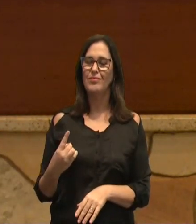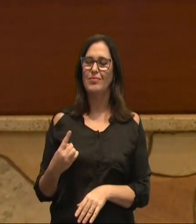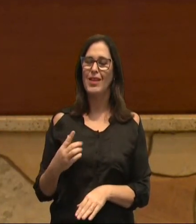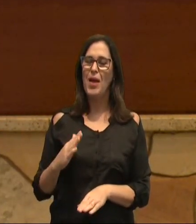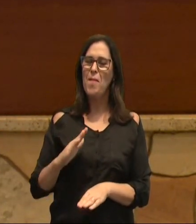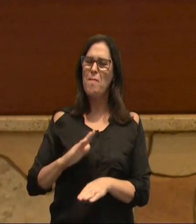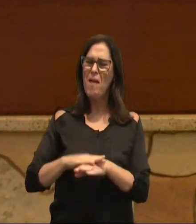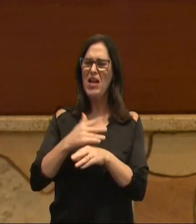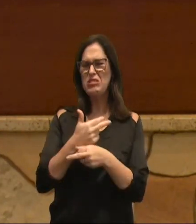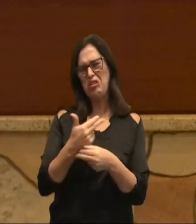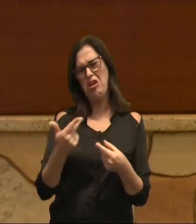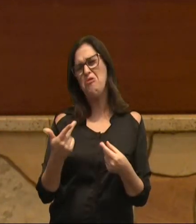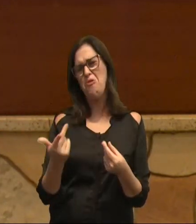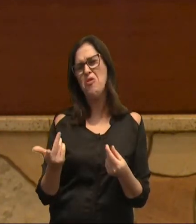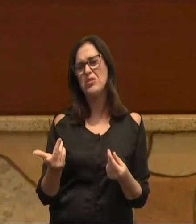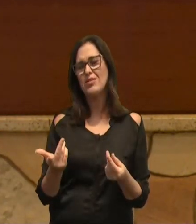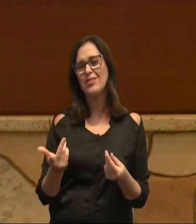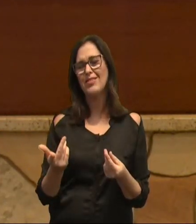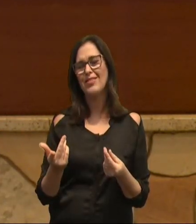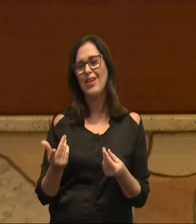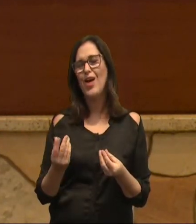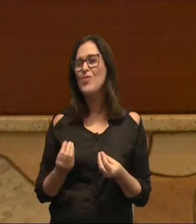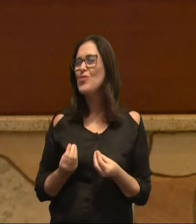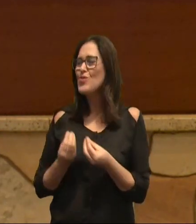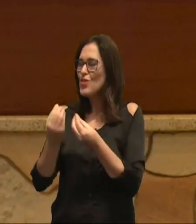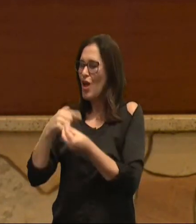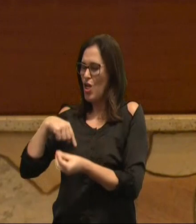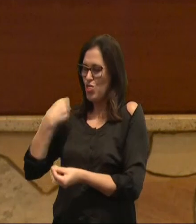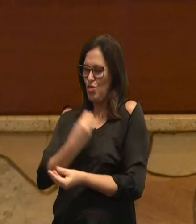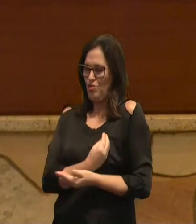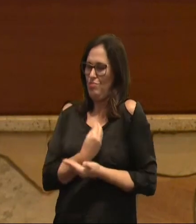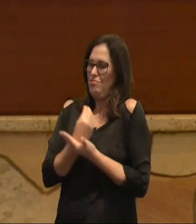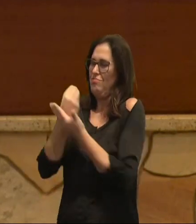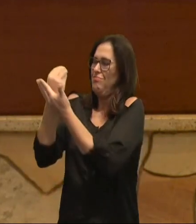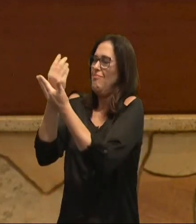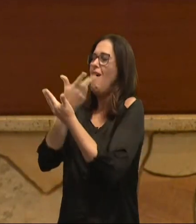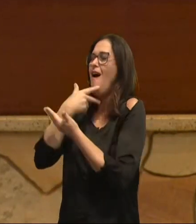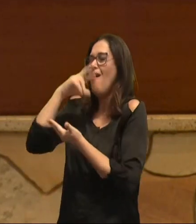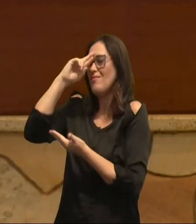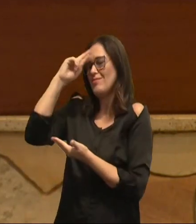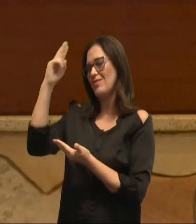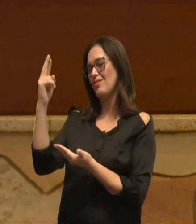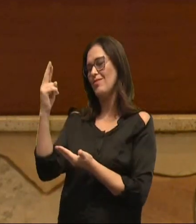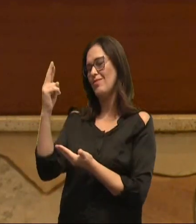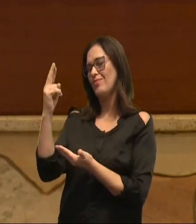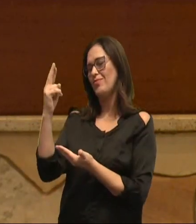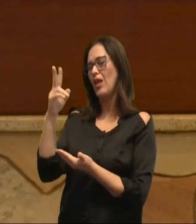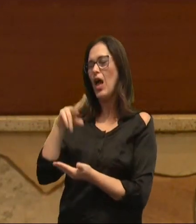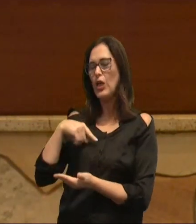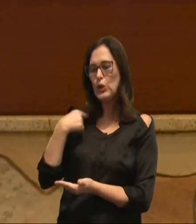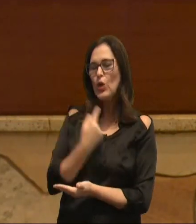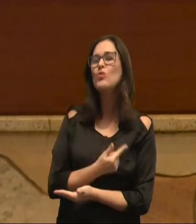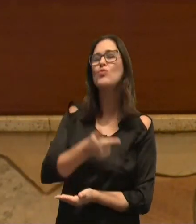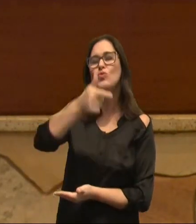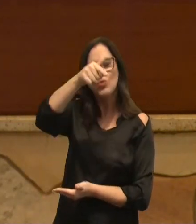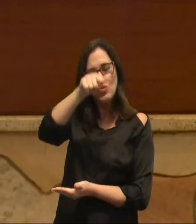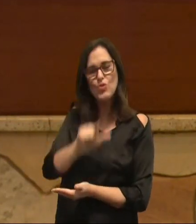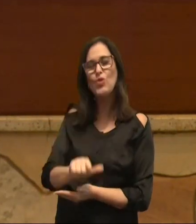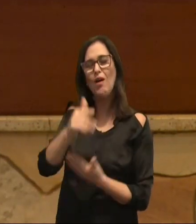bens materiais, nós ofertamos as nossas vidas ao Senhor. Nós, mais uma